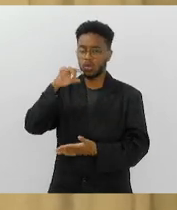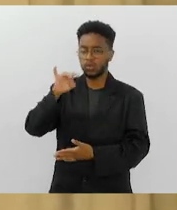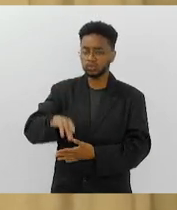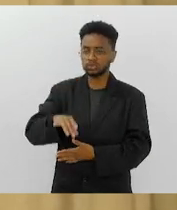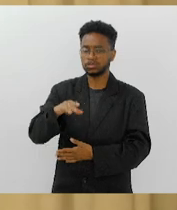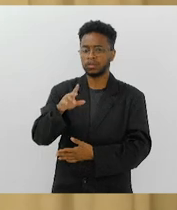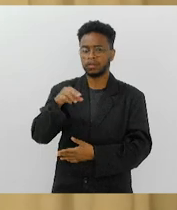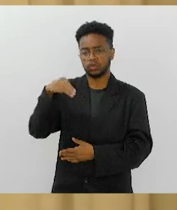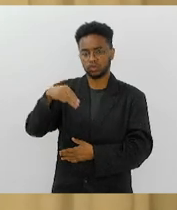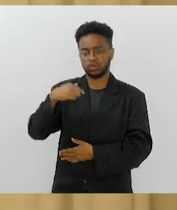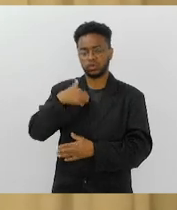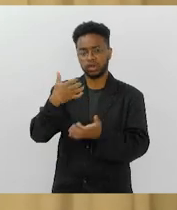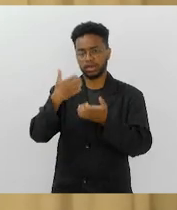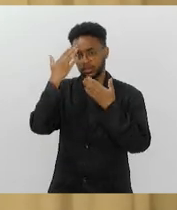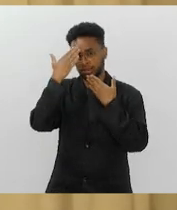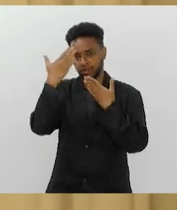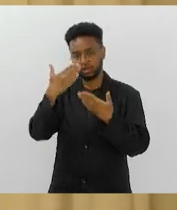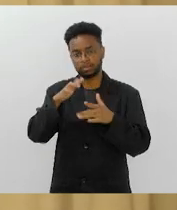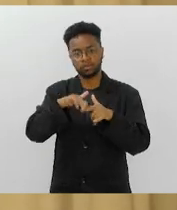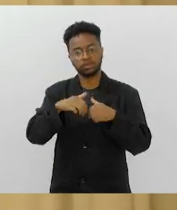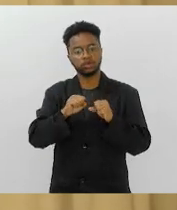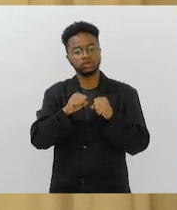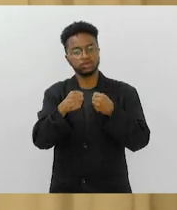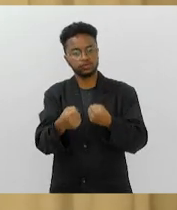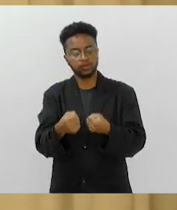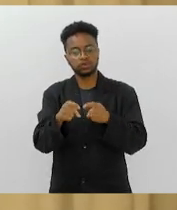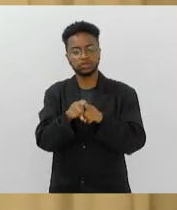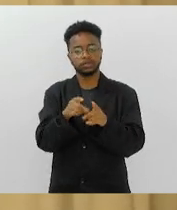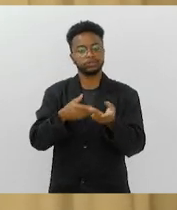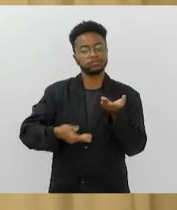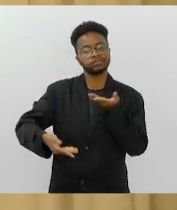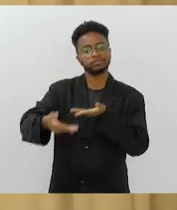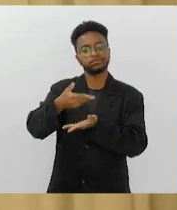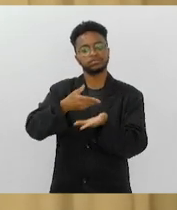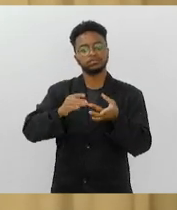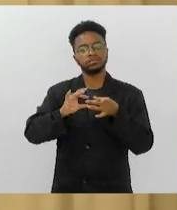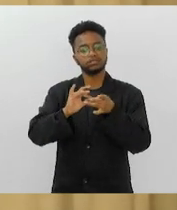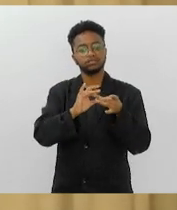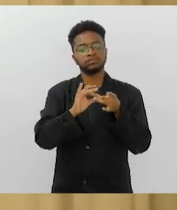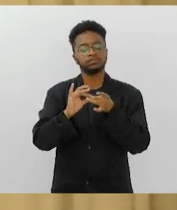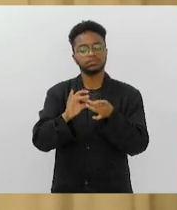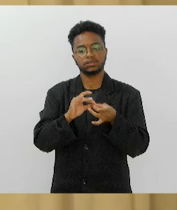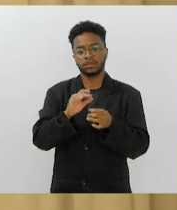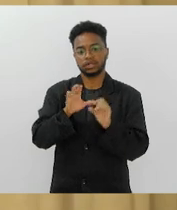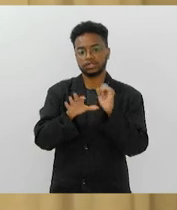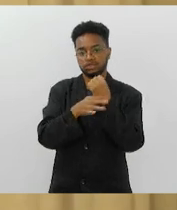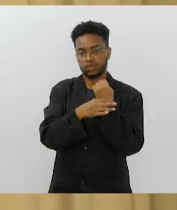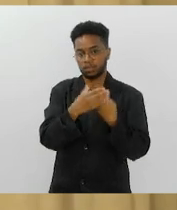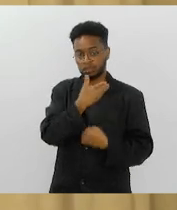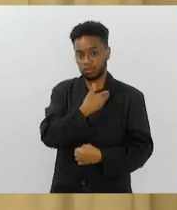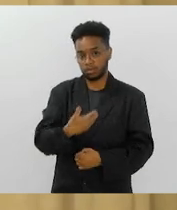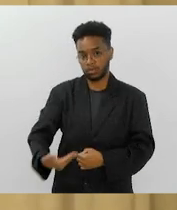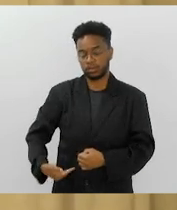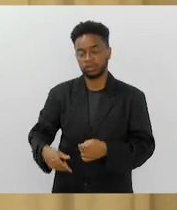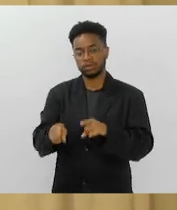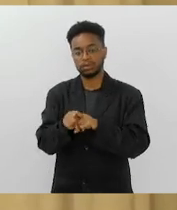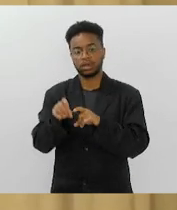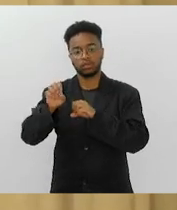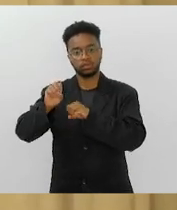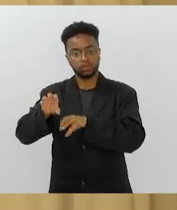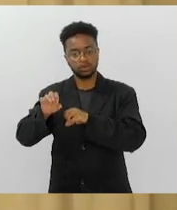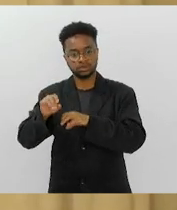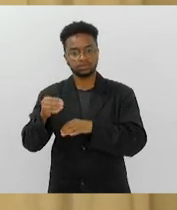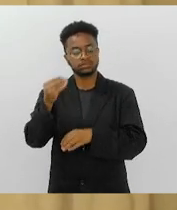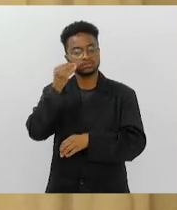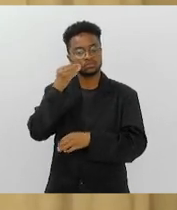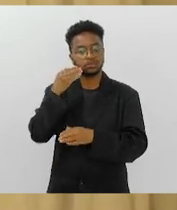fato, agradecer o esforço e essa sinergia que nós encontramos entre a segurança pública e a educação para que possamos